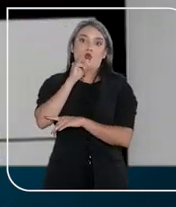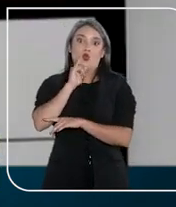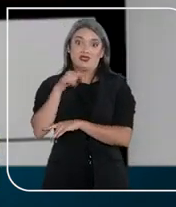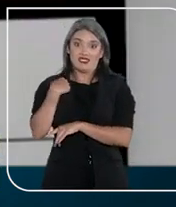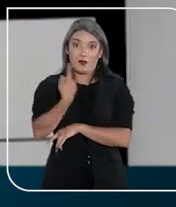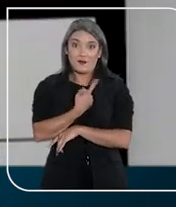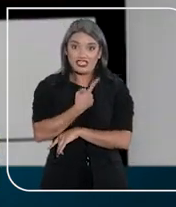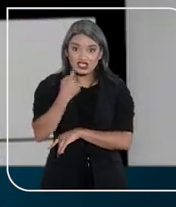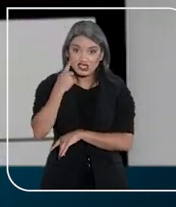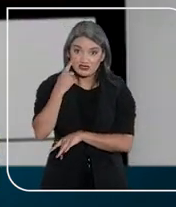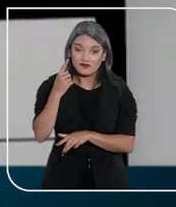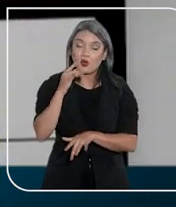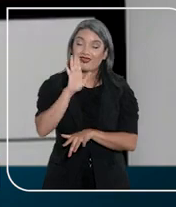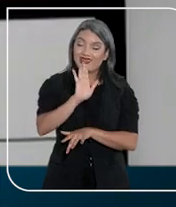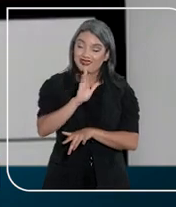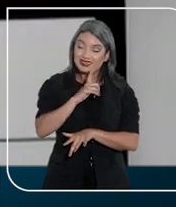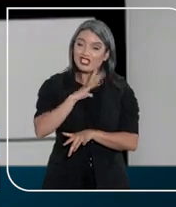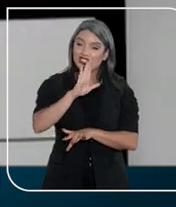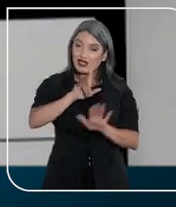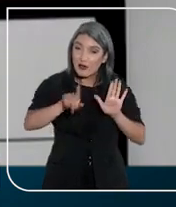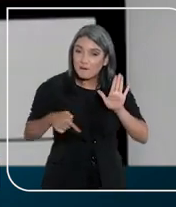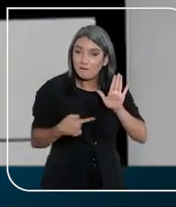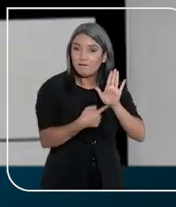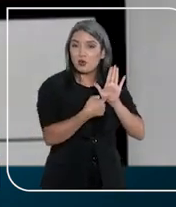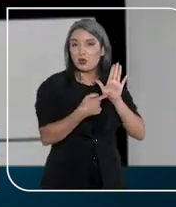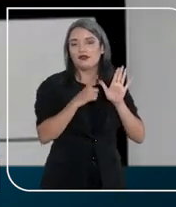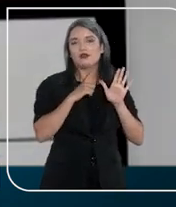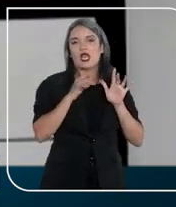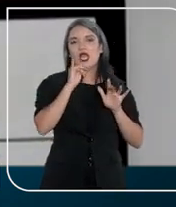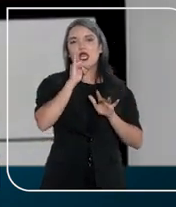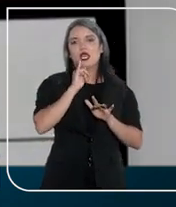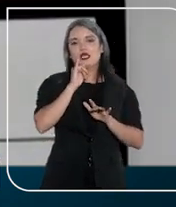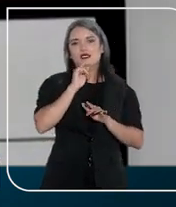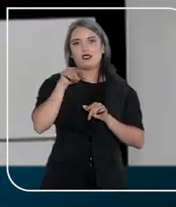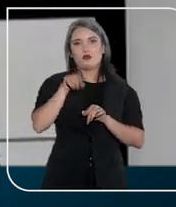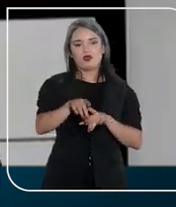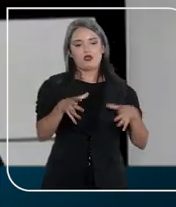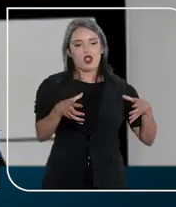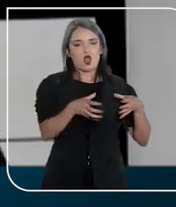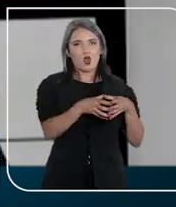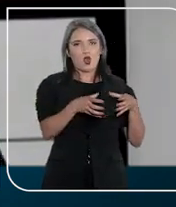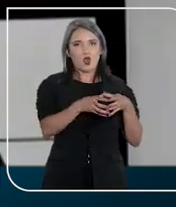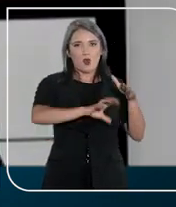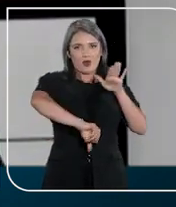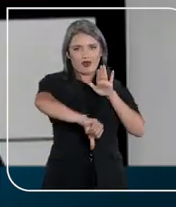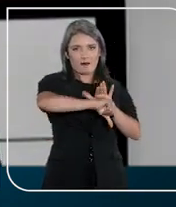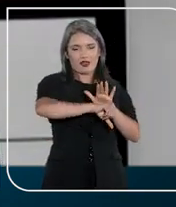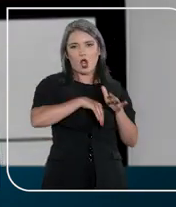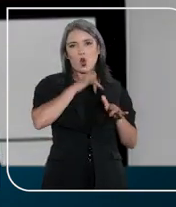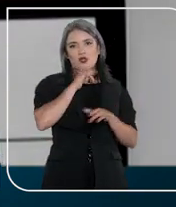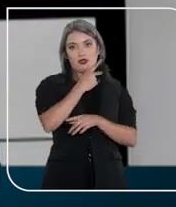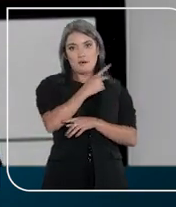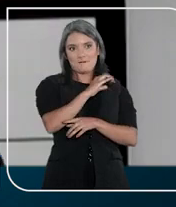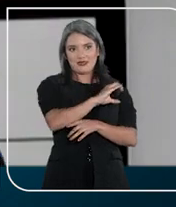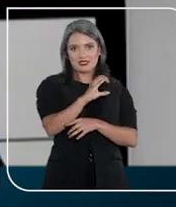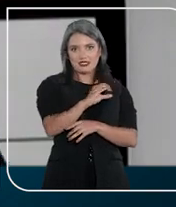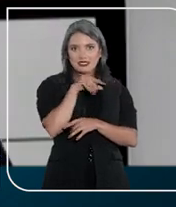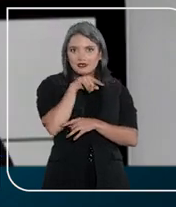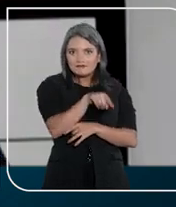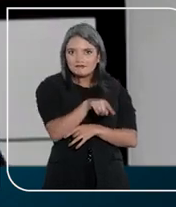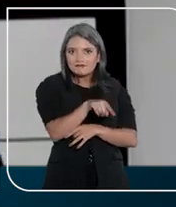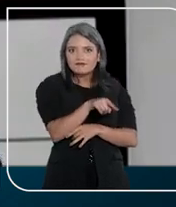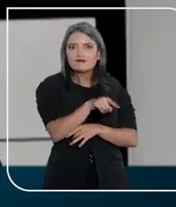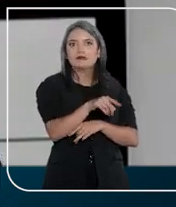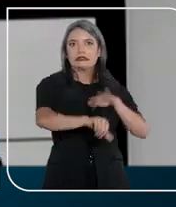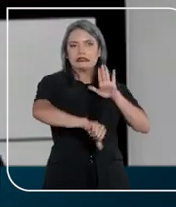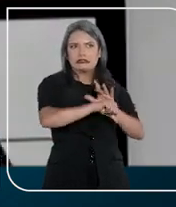isso, né? Temos sérias denúncias aí, de que, por exemplo, órgãos criminais, como o PCC, de que eles estão subsidiando o